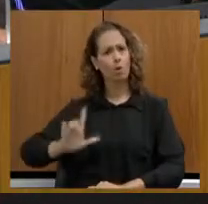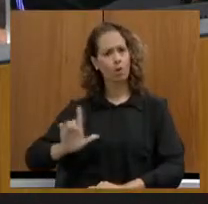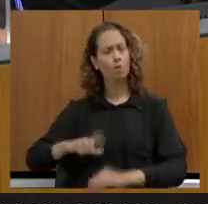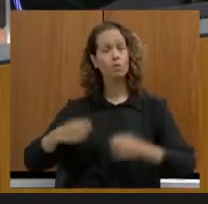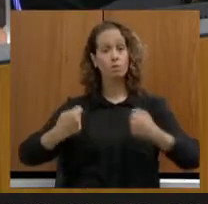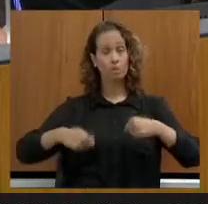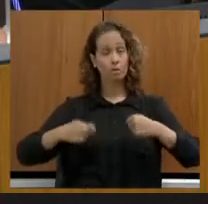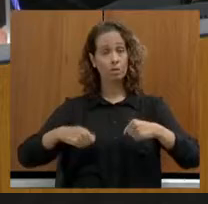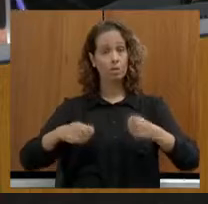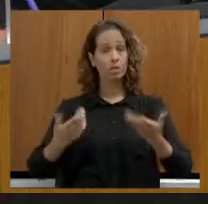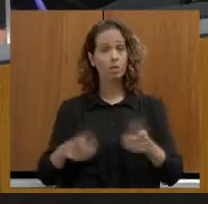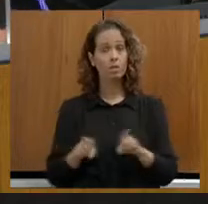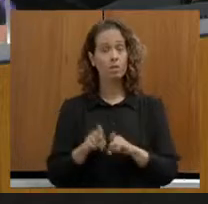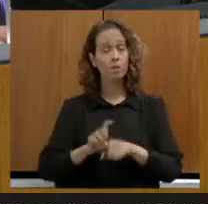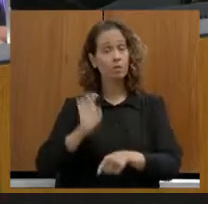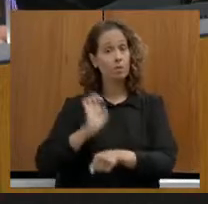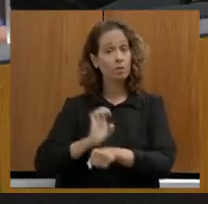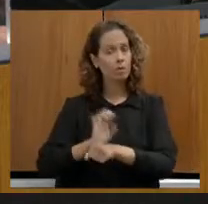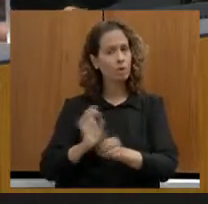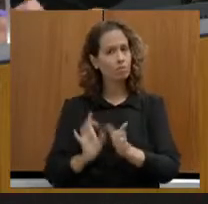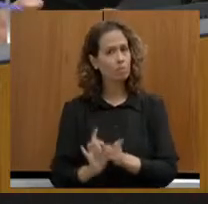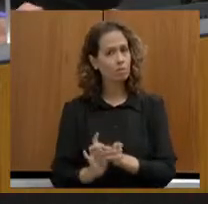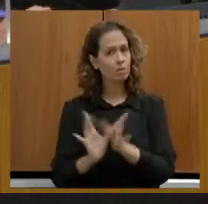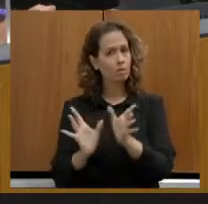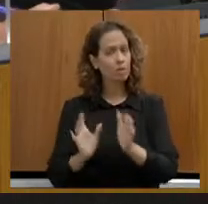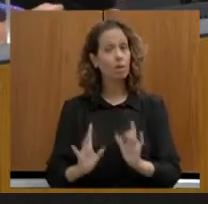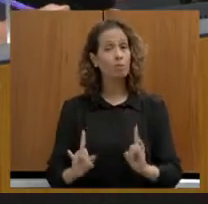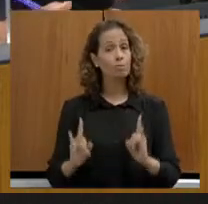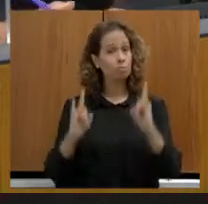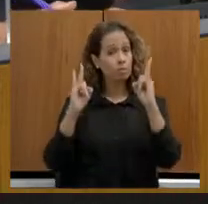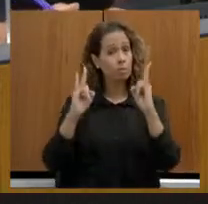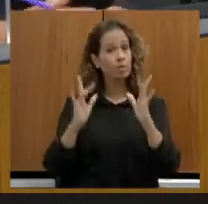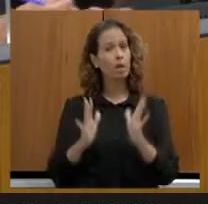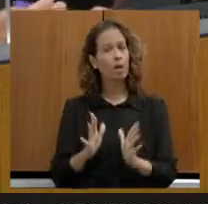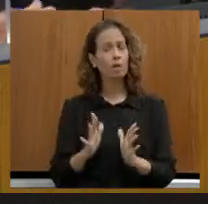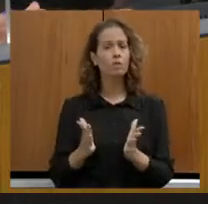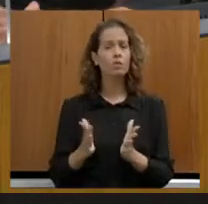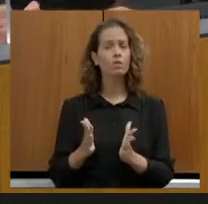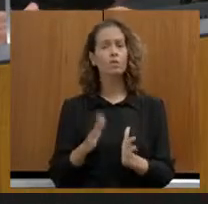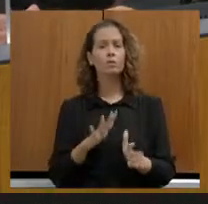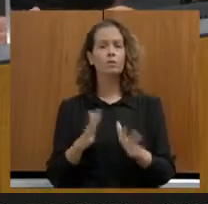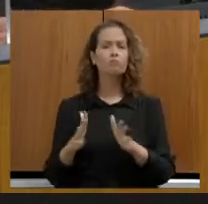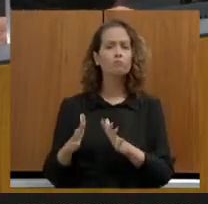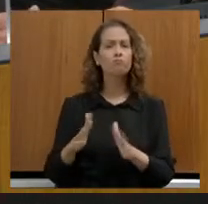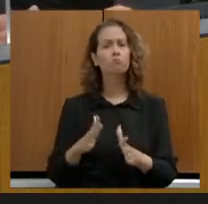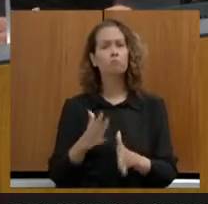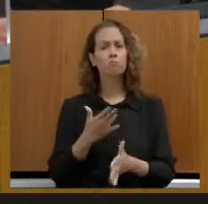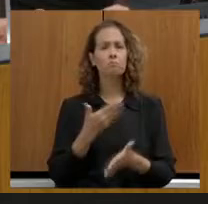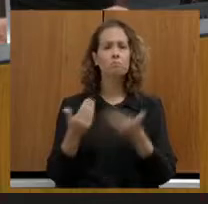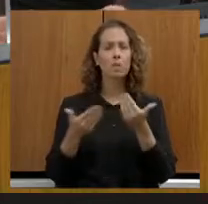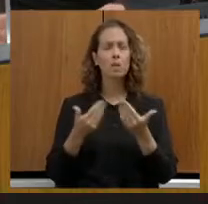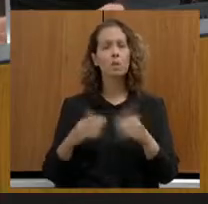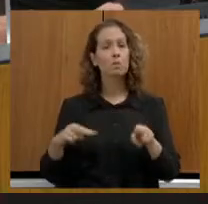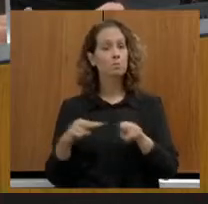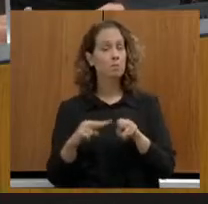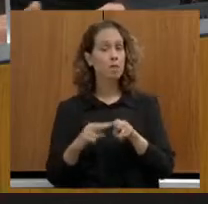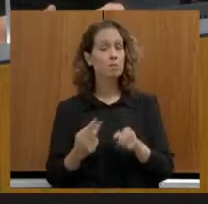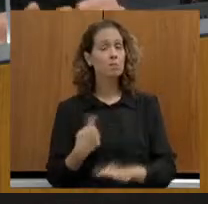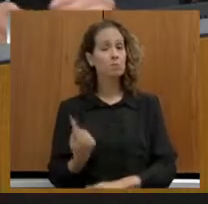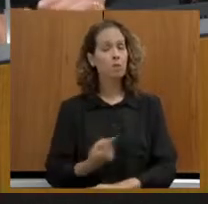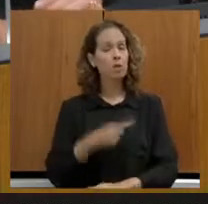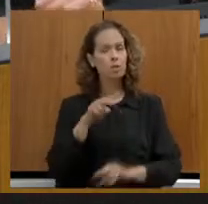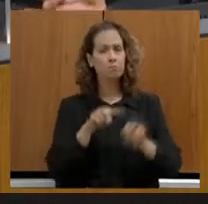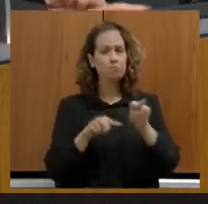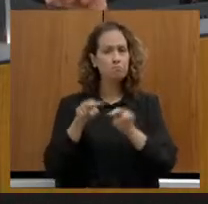é da questão do Estado liberar um prédio que seja mais Ocioso do que nunca em Uberaba nós somos